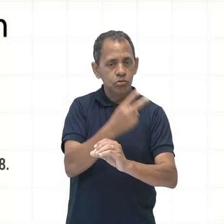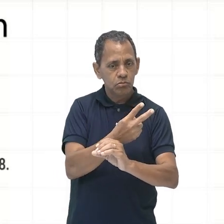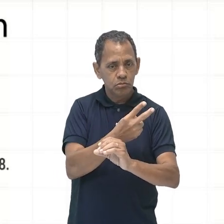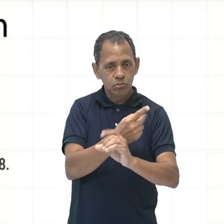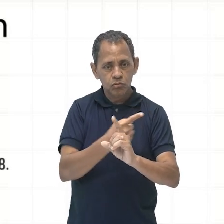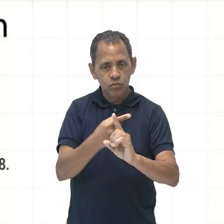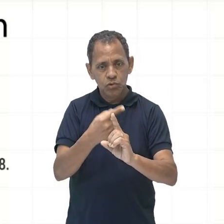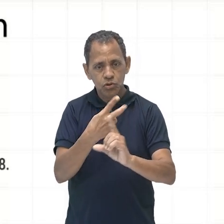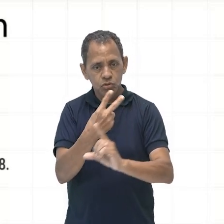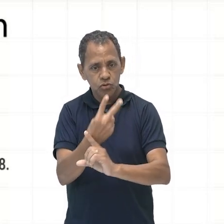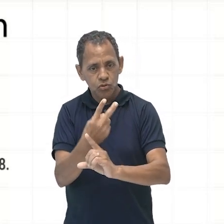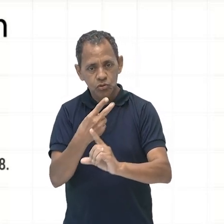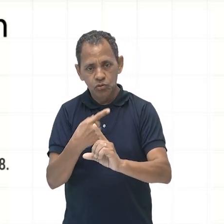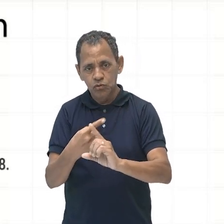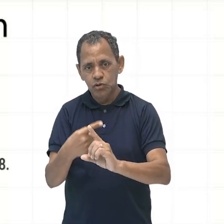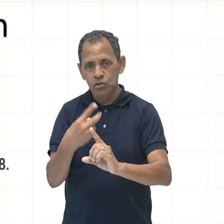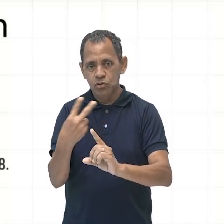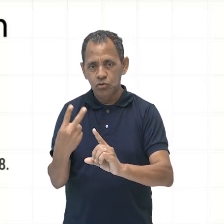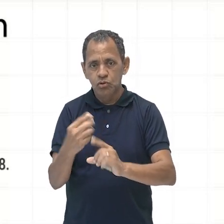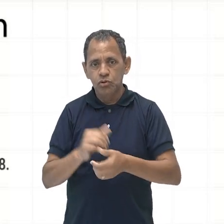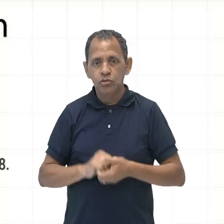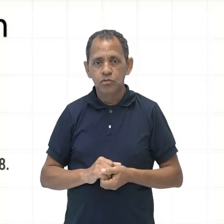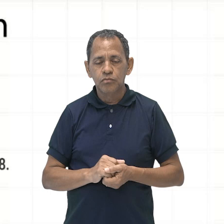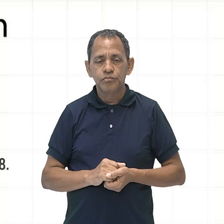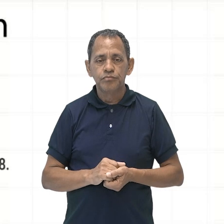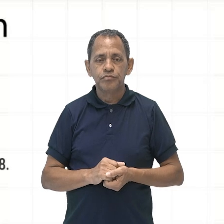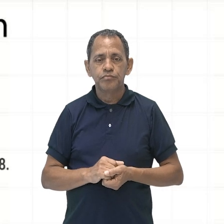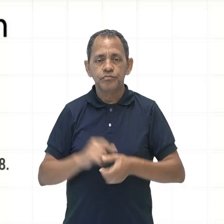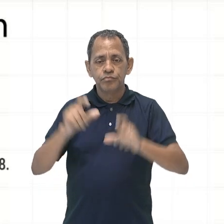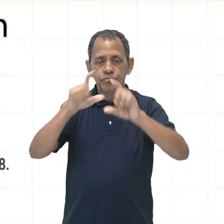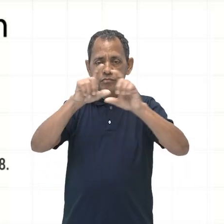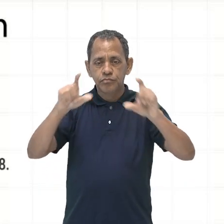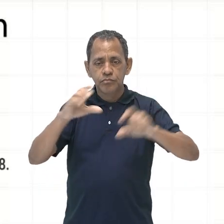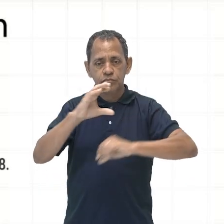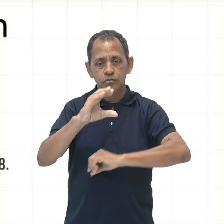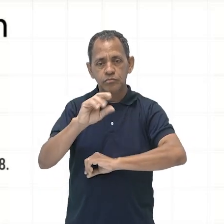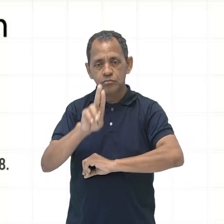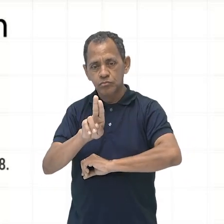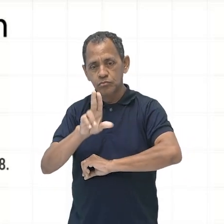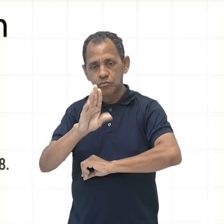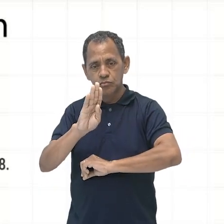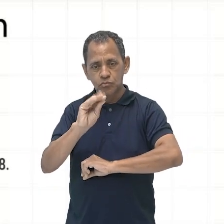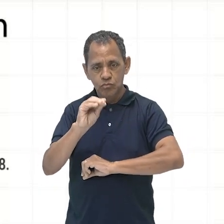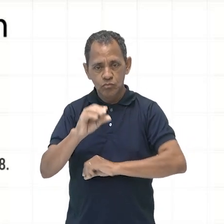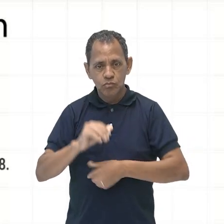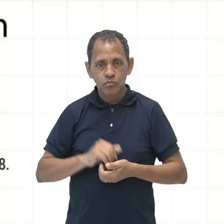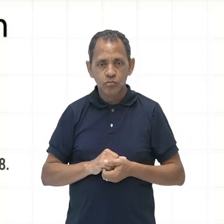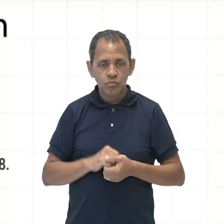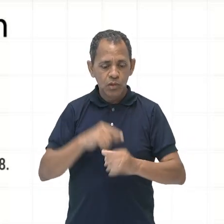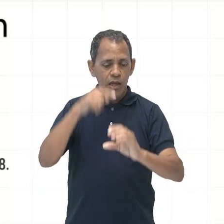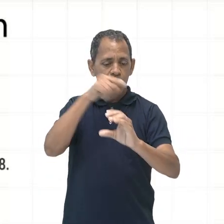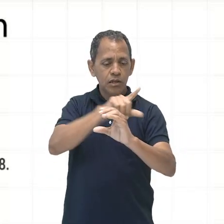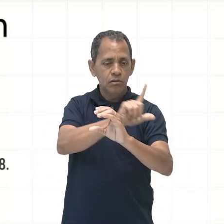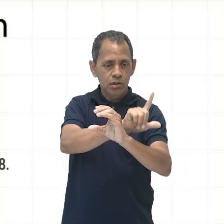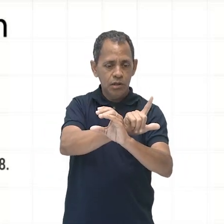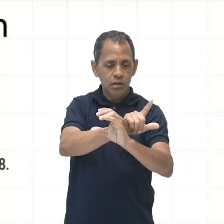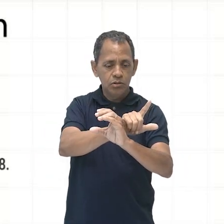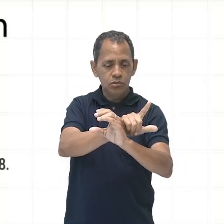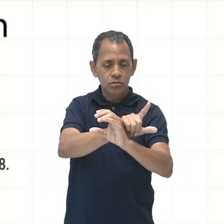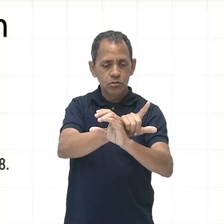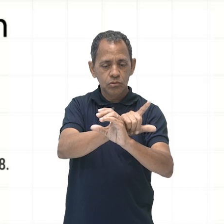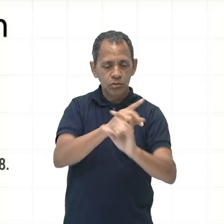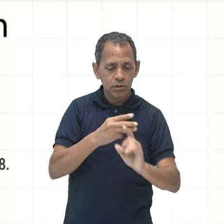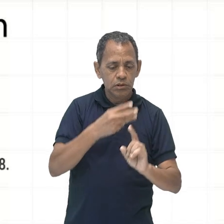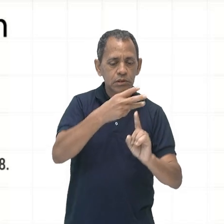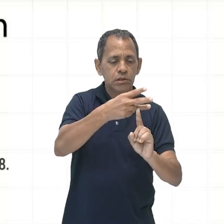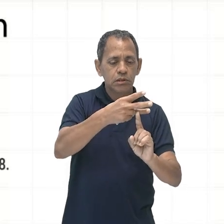Né? Então, a fórmula do cubo, você pega a medida de um lado e eleva a 3. Né?